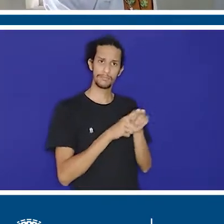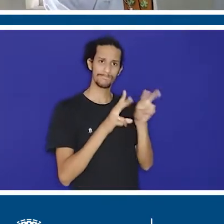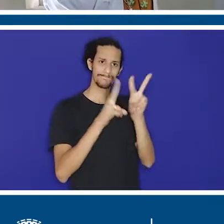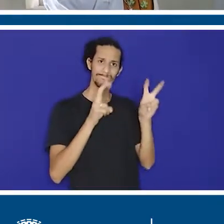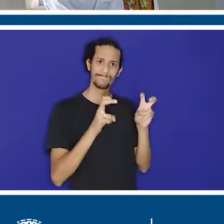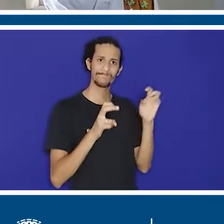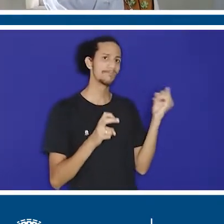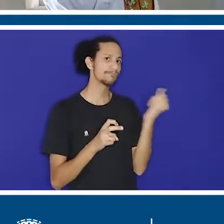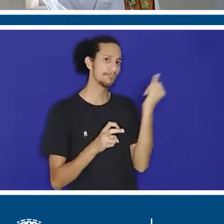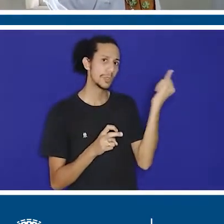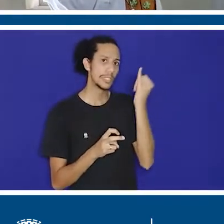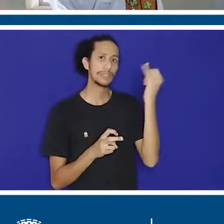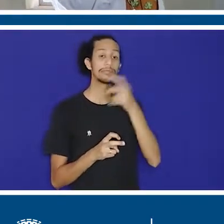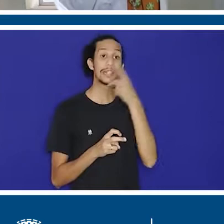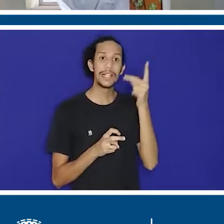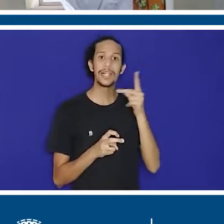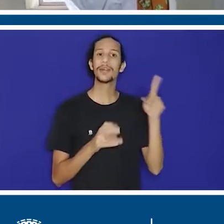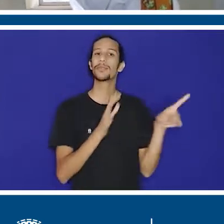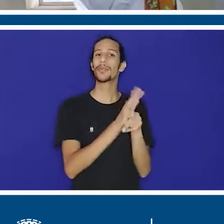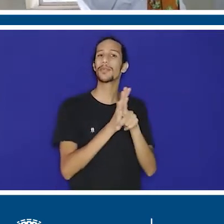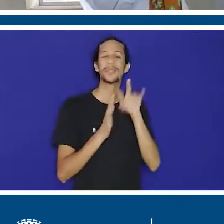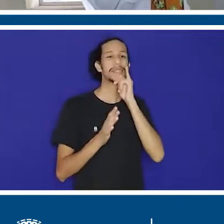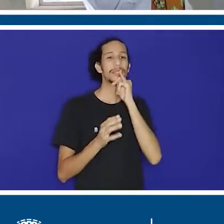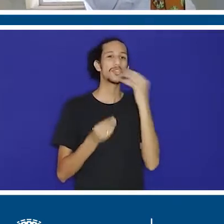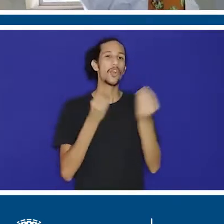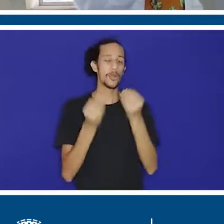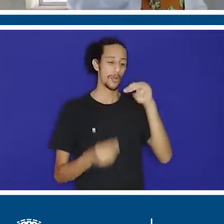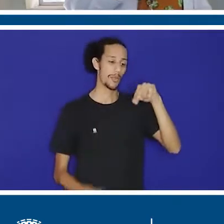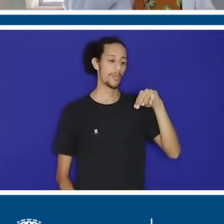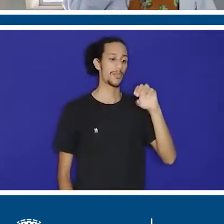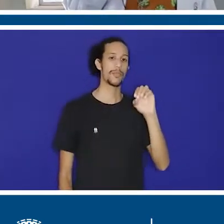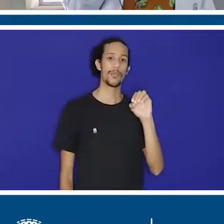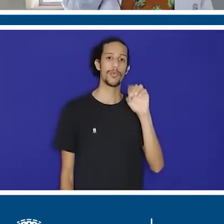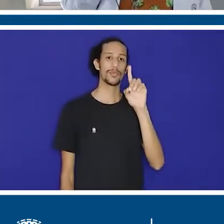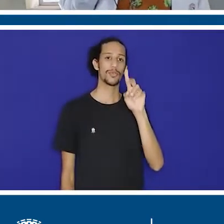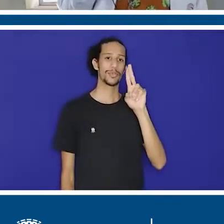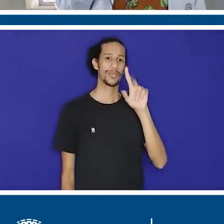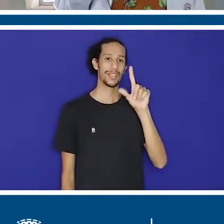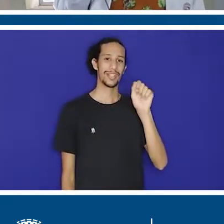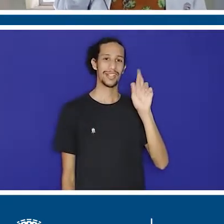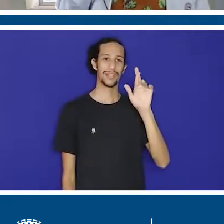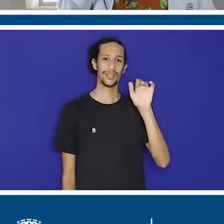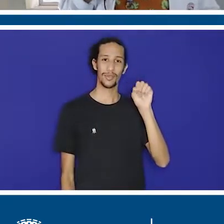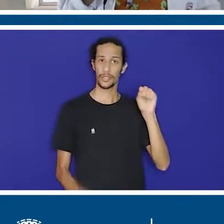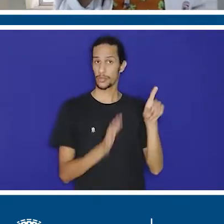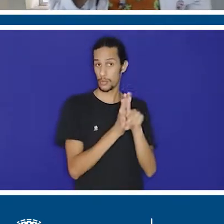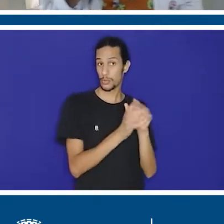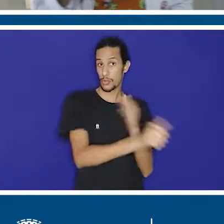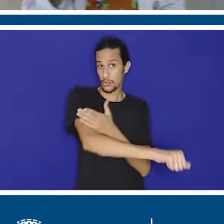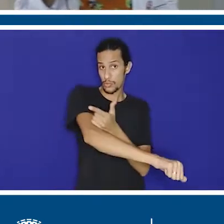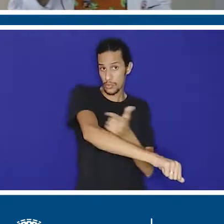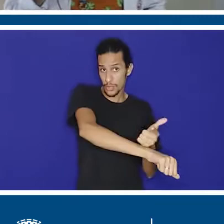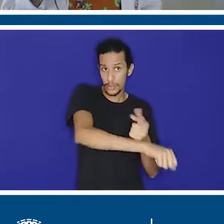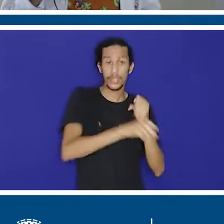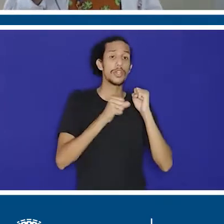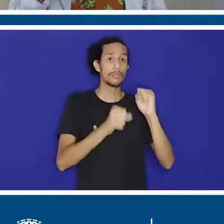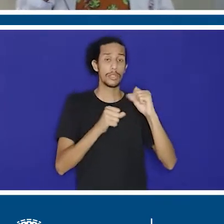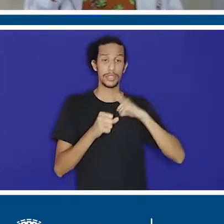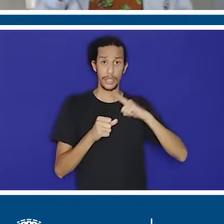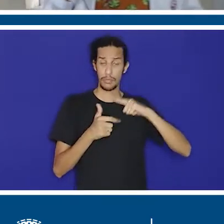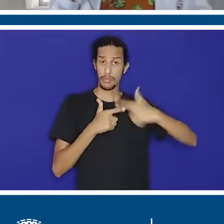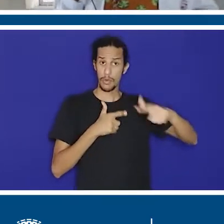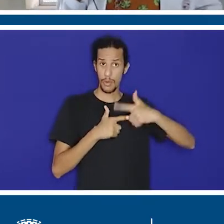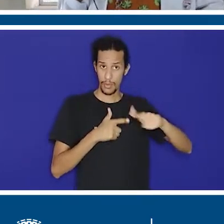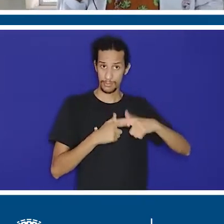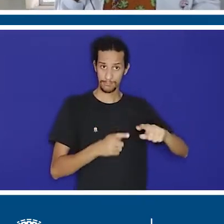em relação aos moduladores do comportamento é que eles podem dar tantos problemas motores